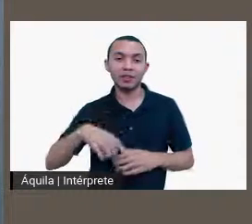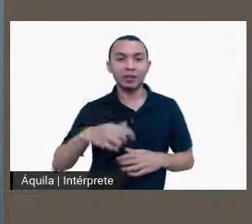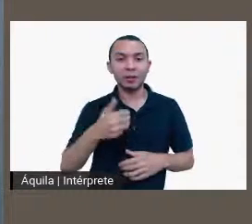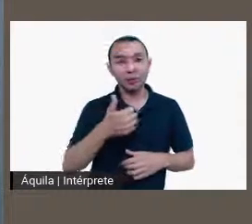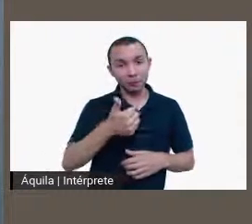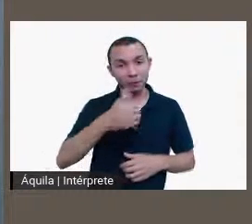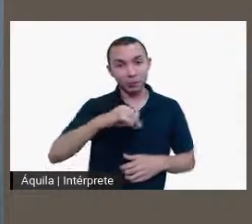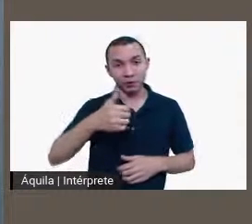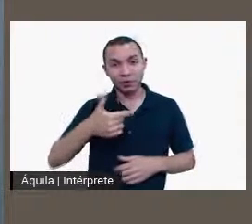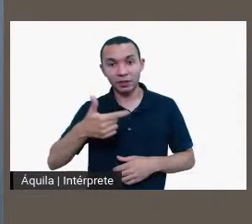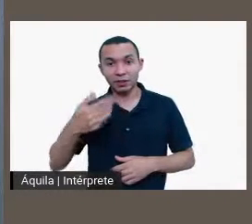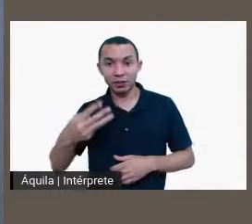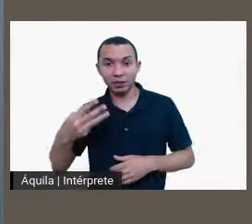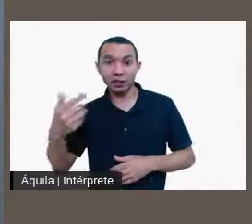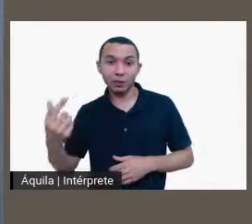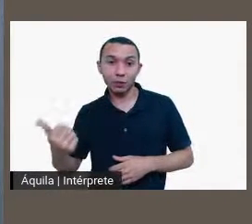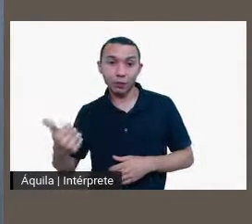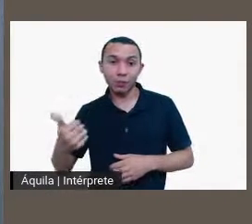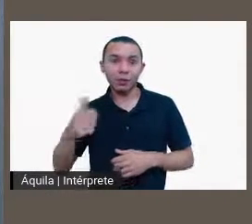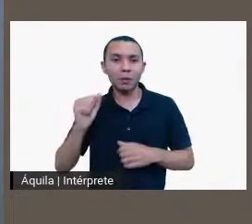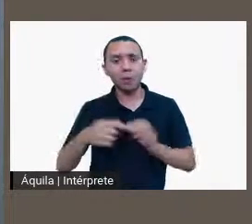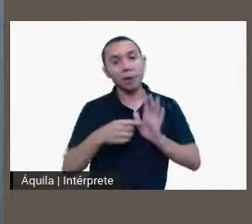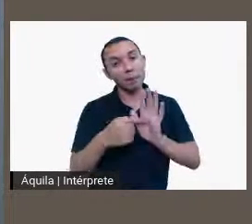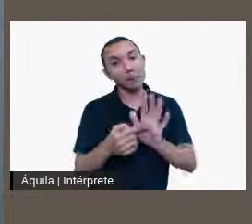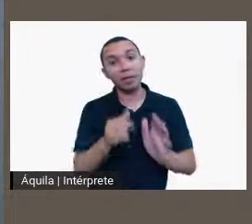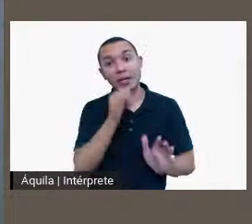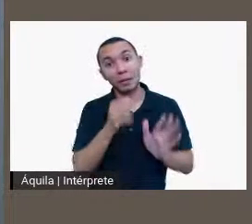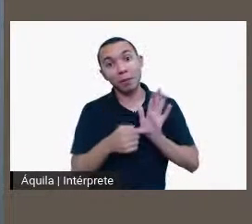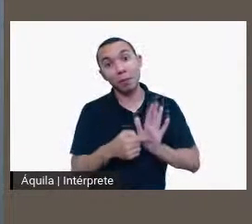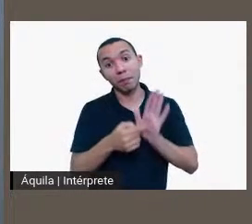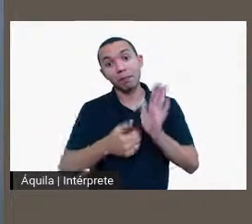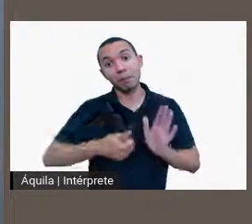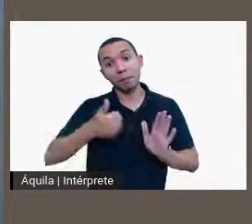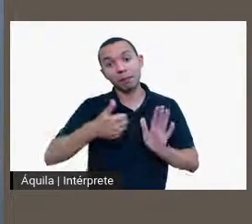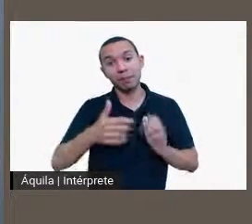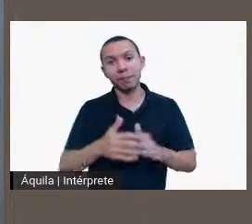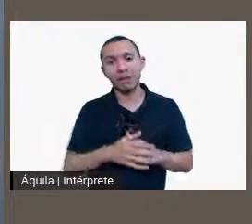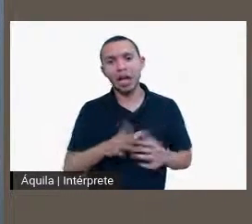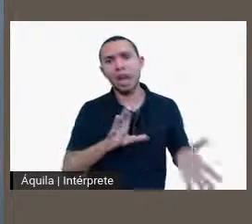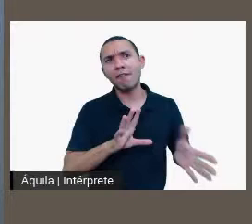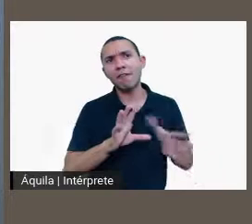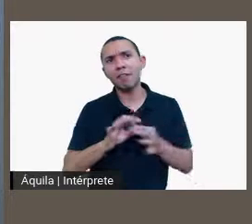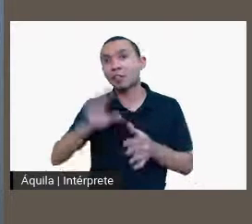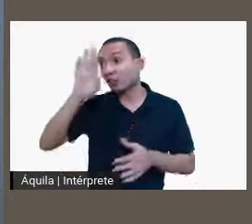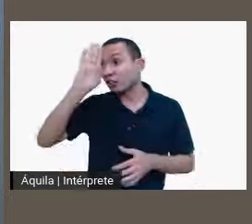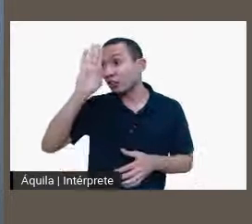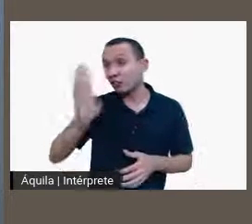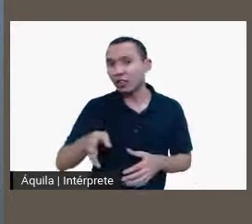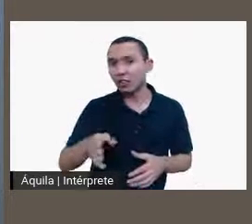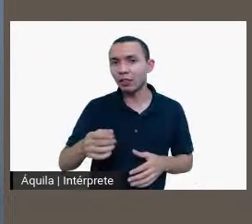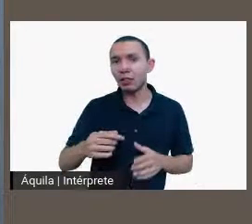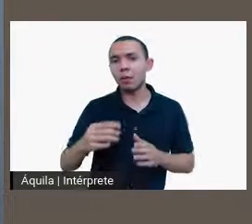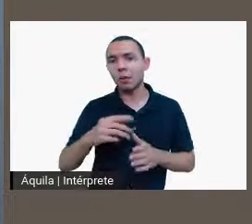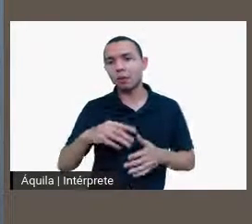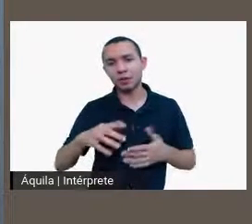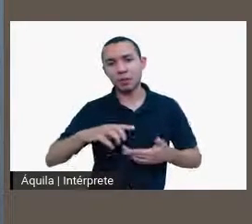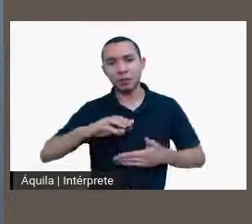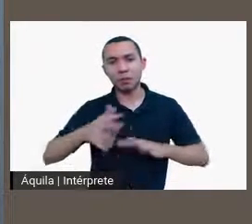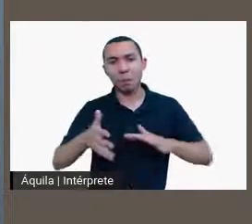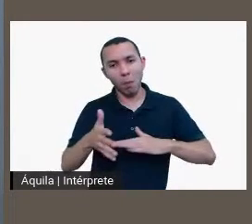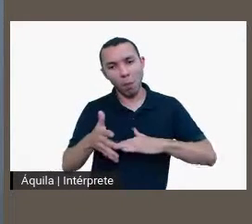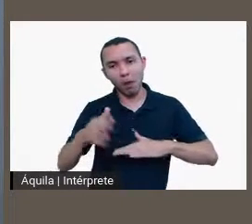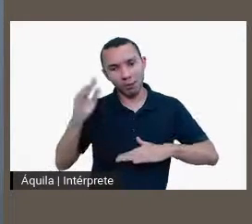um exemplo. Diria mesmo que até agora não encontrei vínculos muito diretos entre esse modernismo que